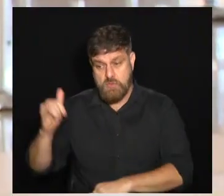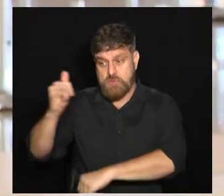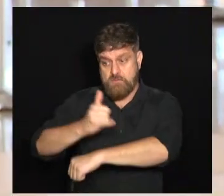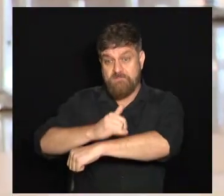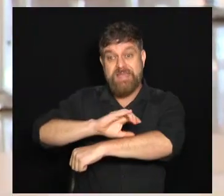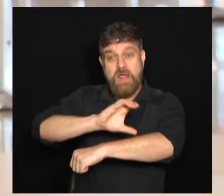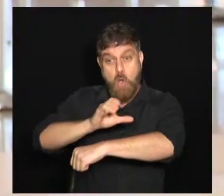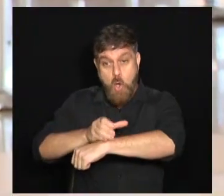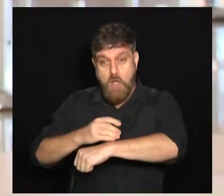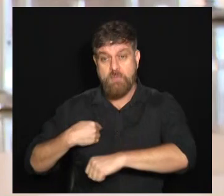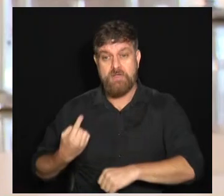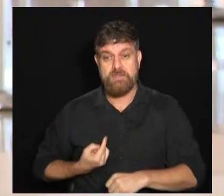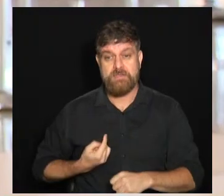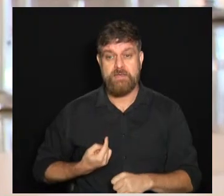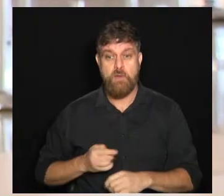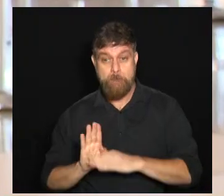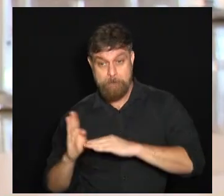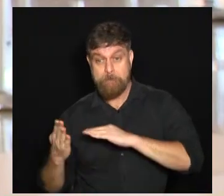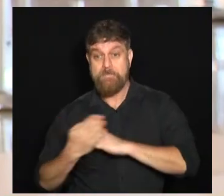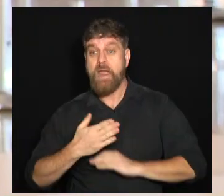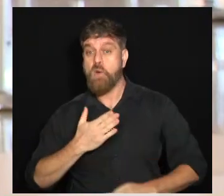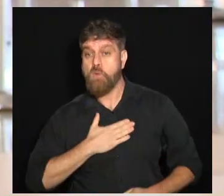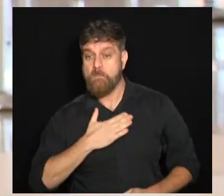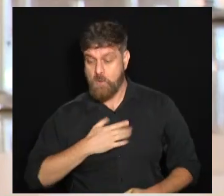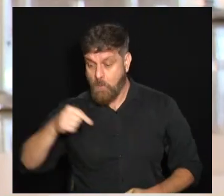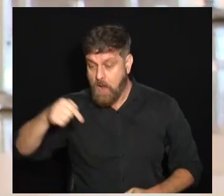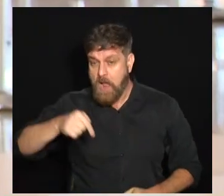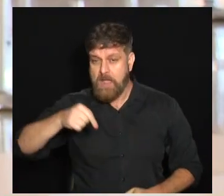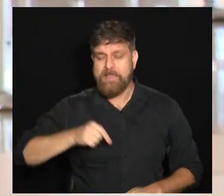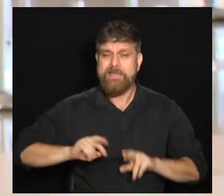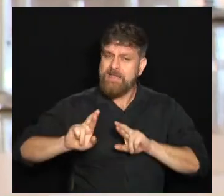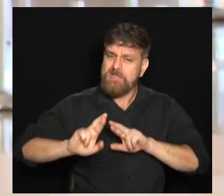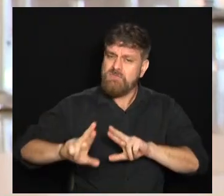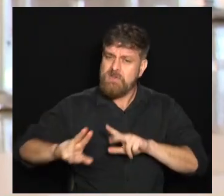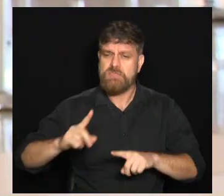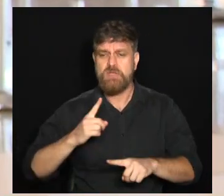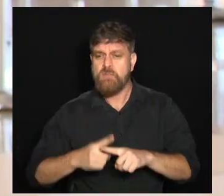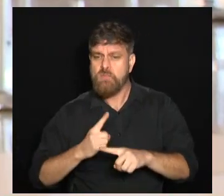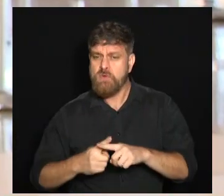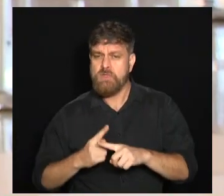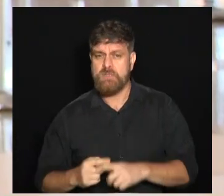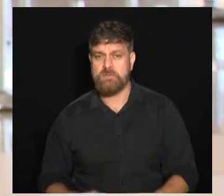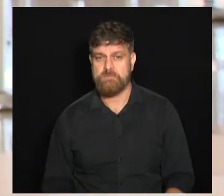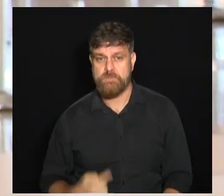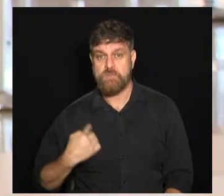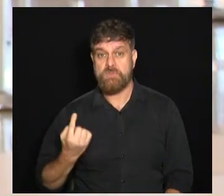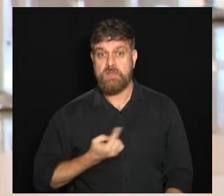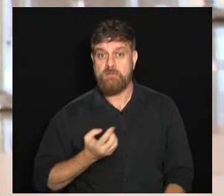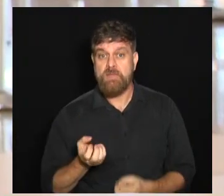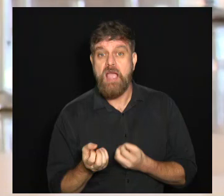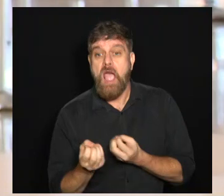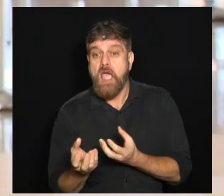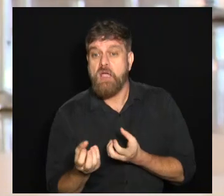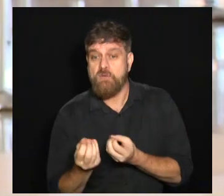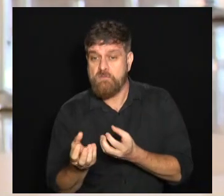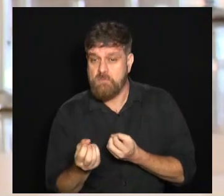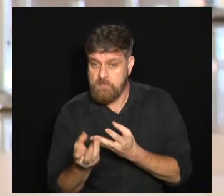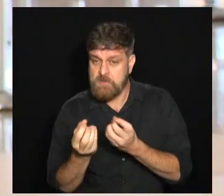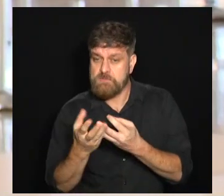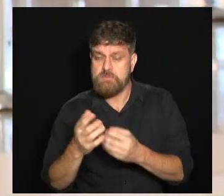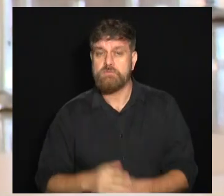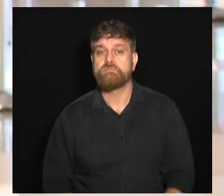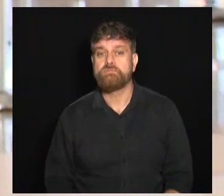a gente está falando do Meu Bairro na TV, um Meu Bairro na TV diferente, né? Justamente porque vamos trazer informações aqui